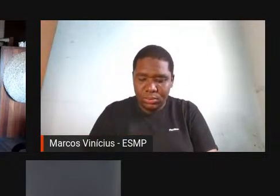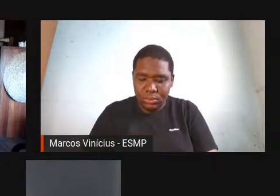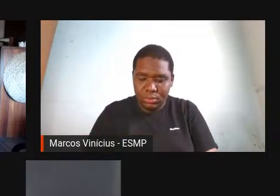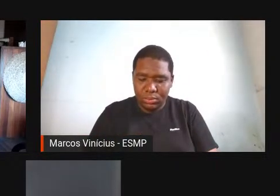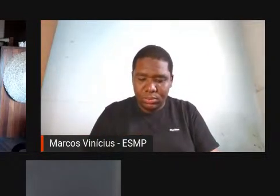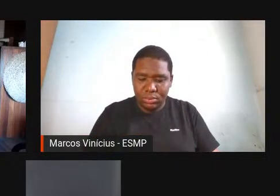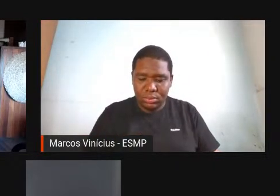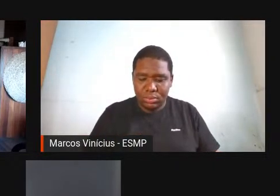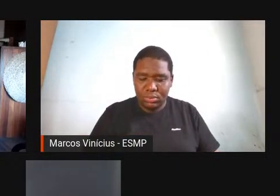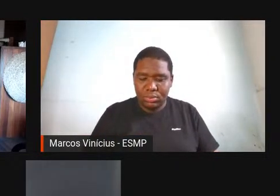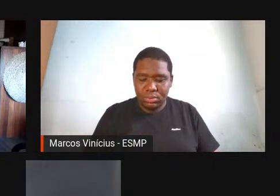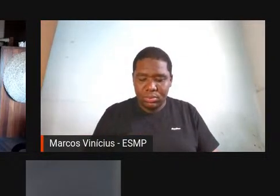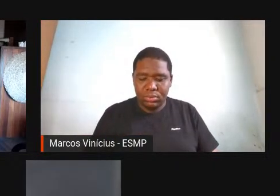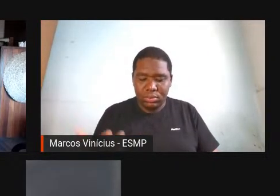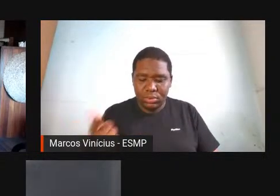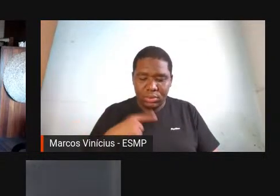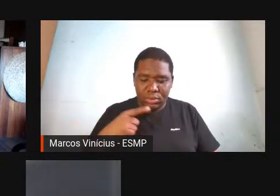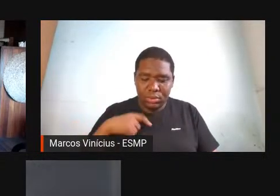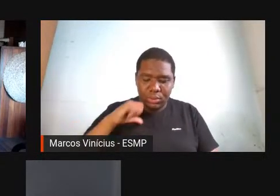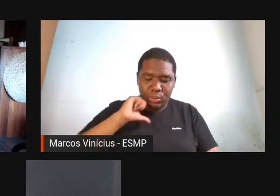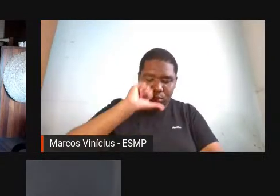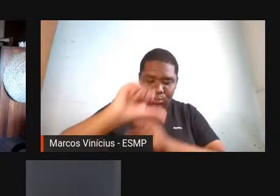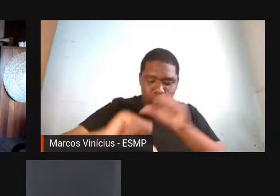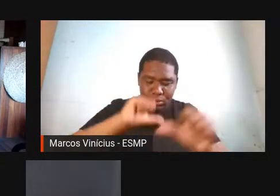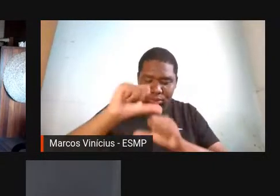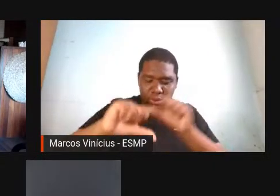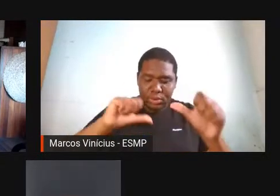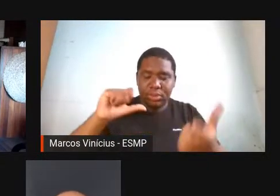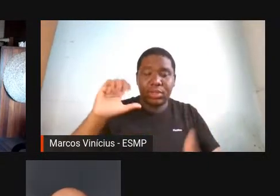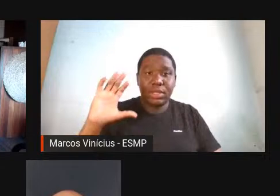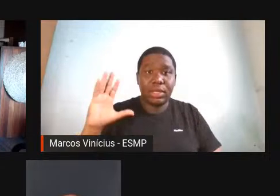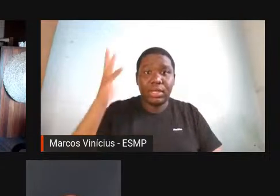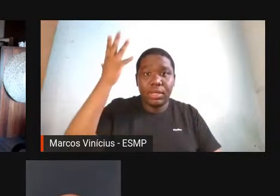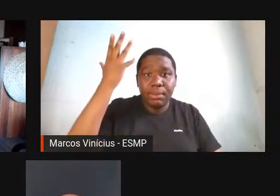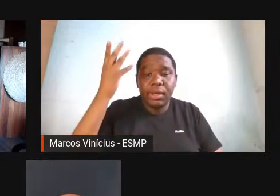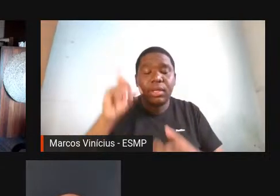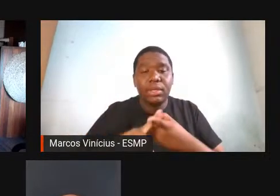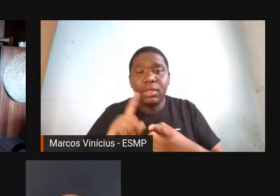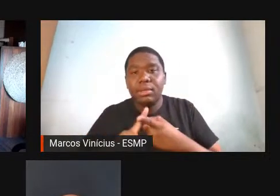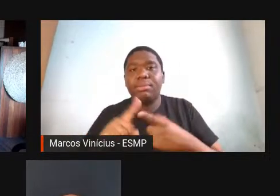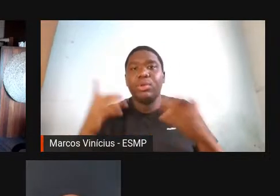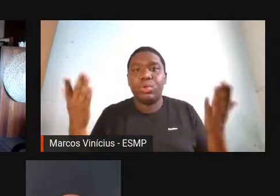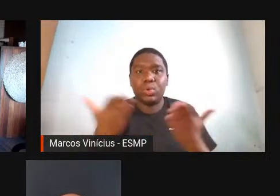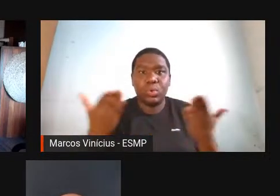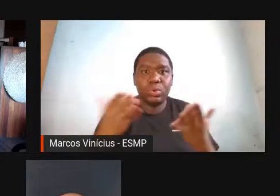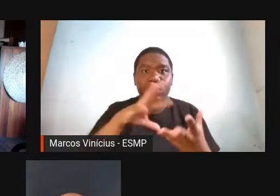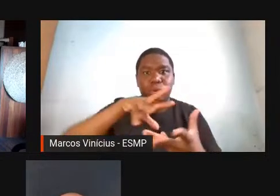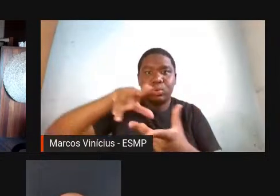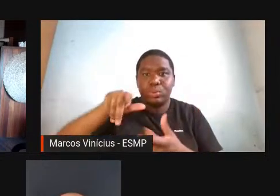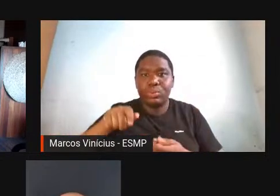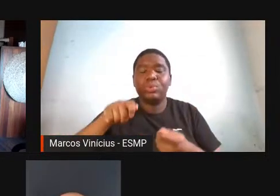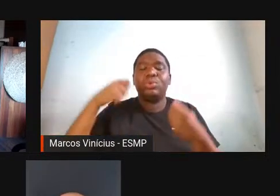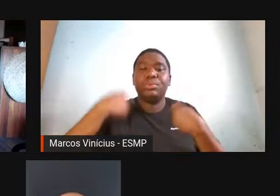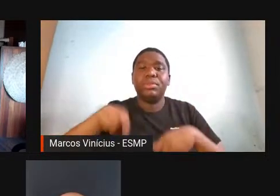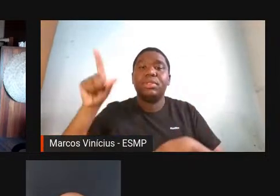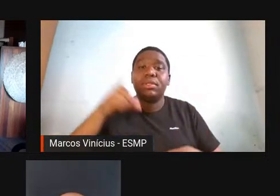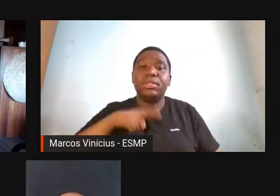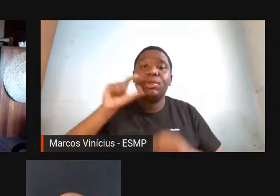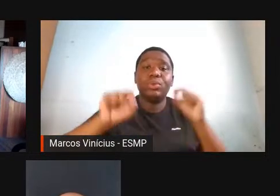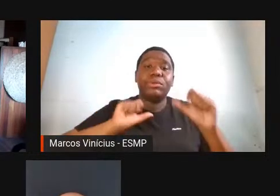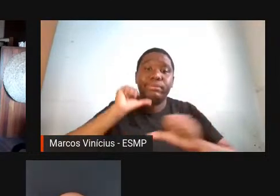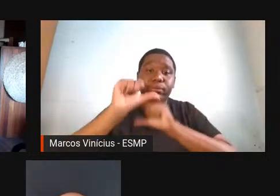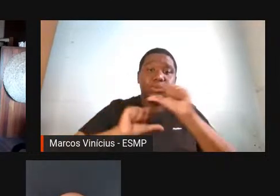como alterações climáticas, a sustentabilidade planetária hoje depende da alteração dos